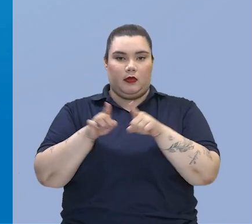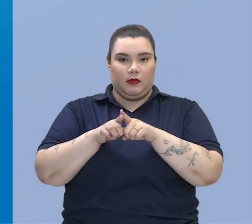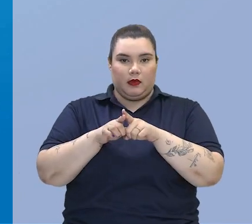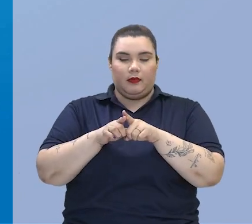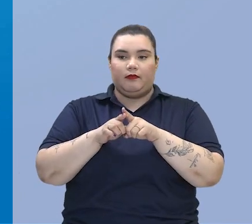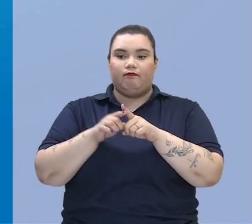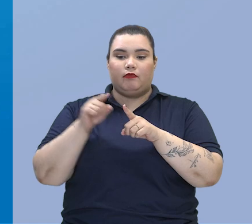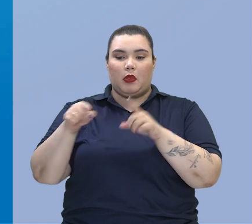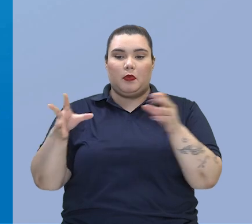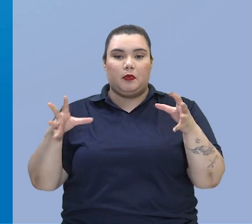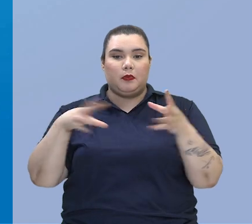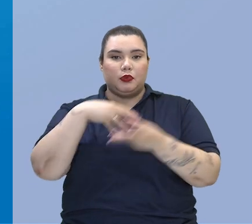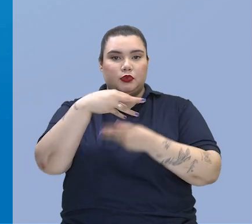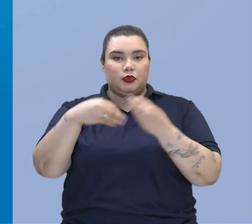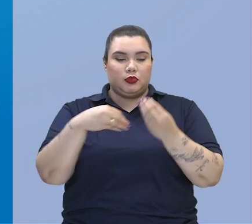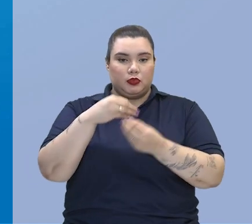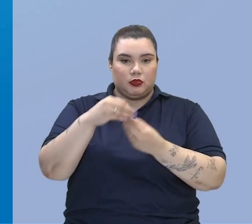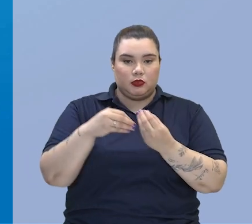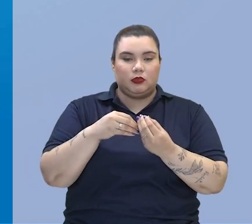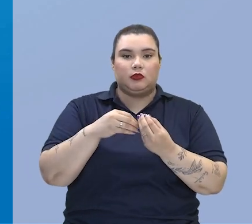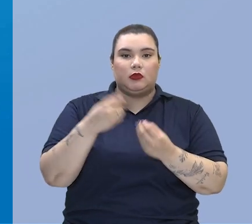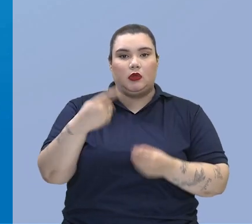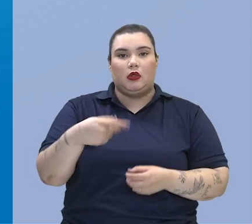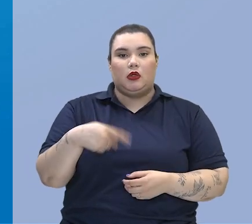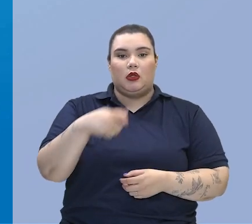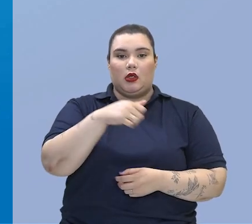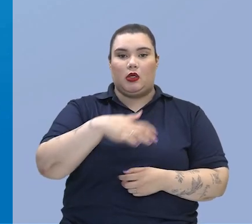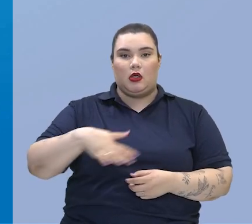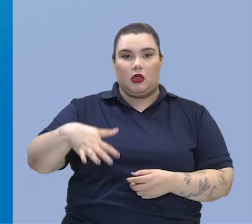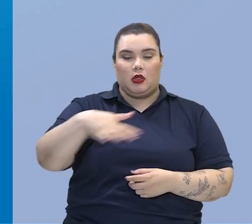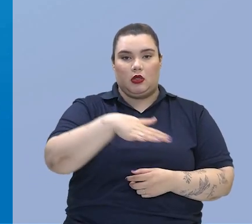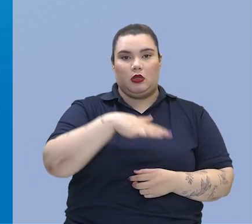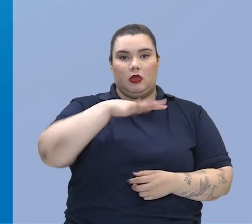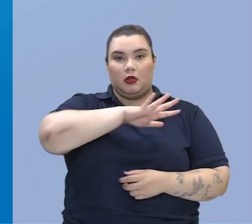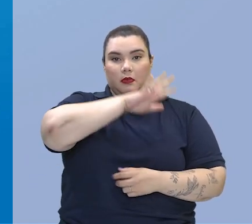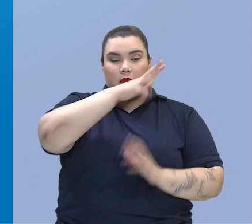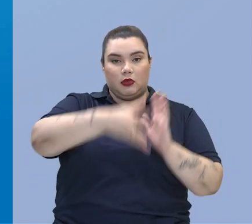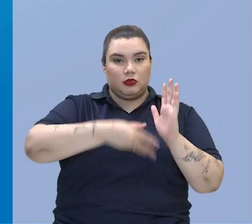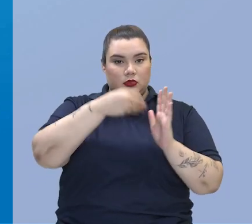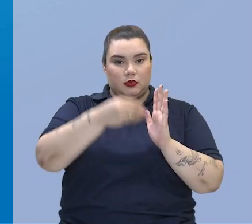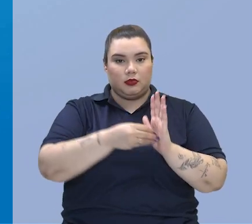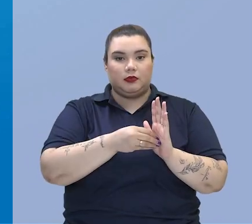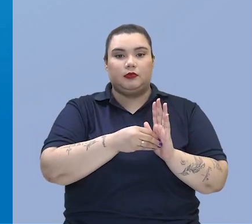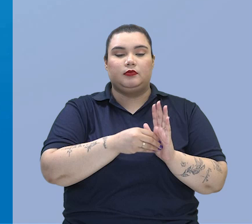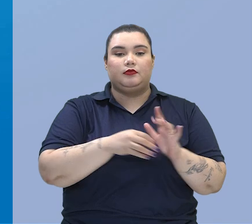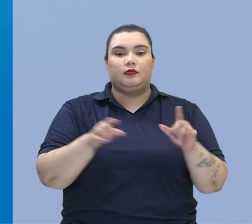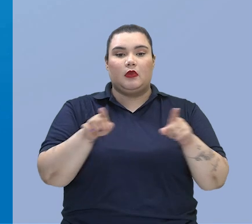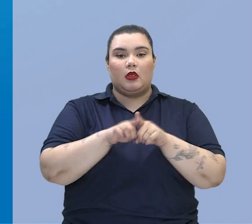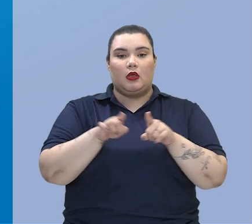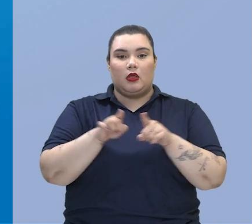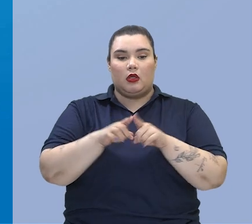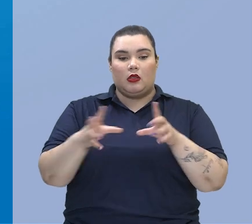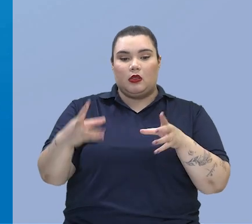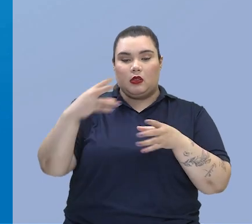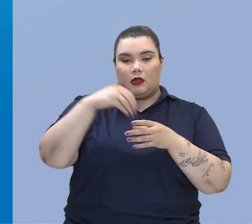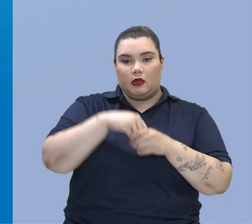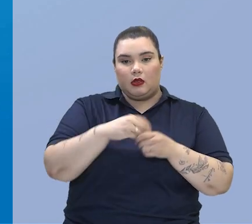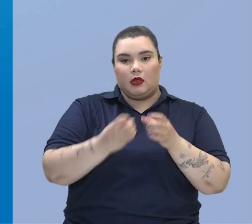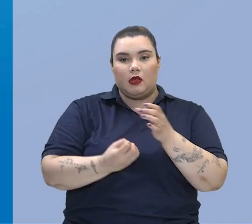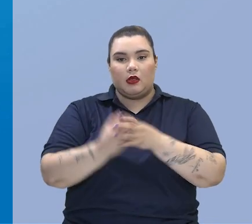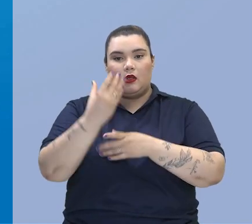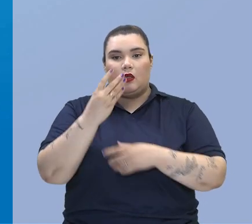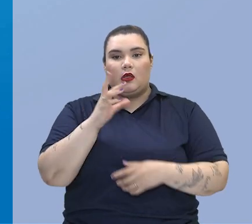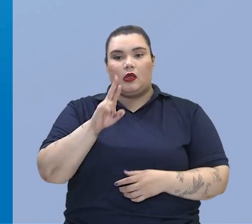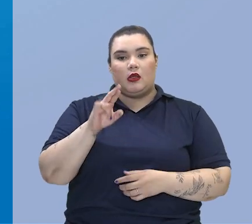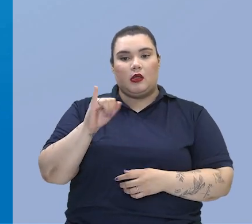para cá, para essa região da Amazônia. E para o interior do continente, movendo os chamados rios voadores, porque são rios